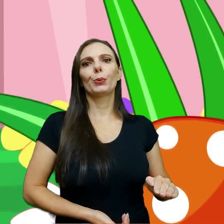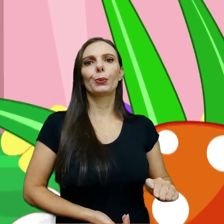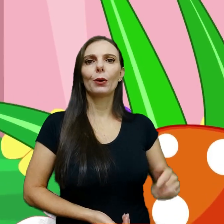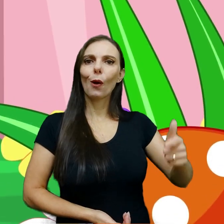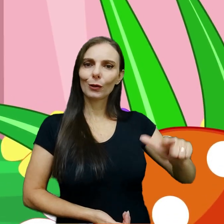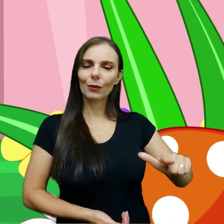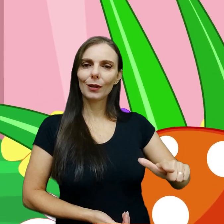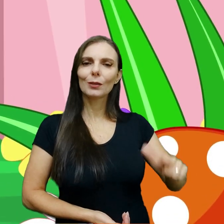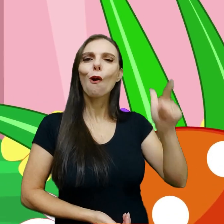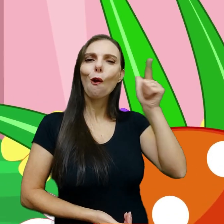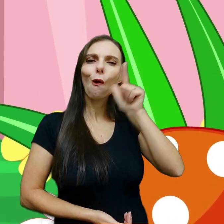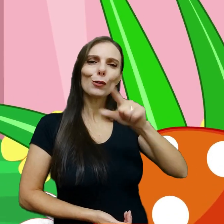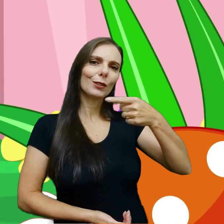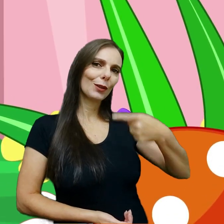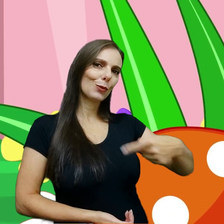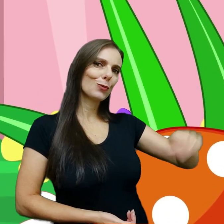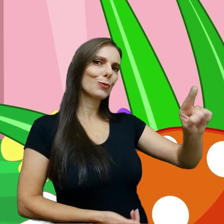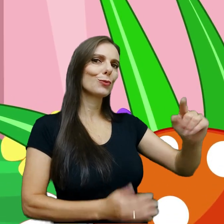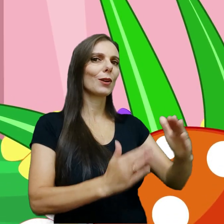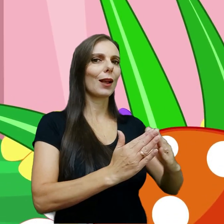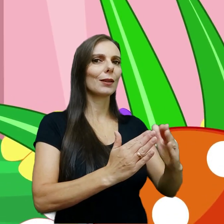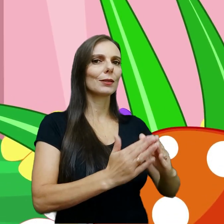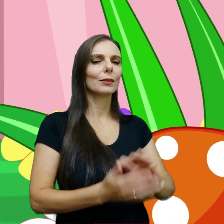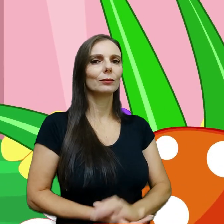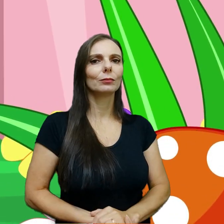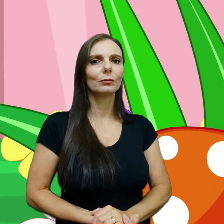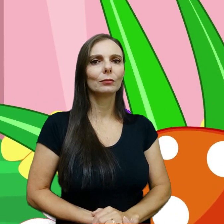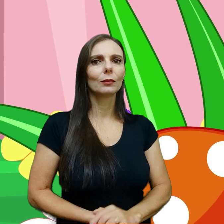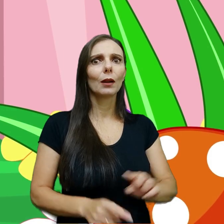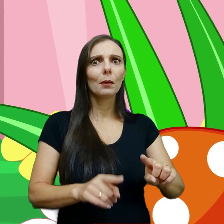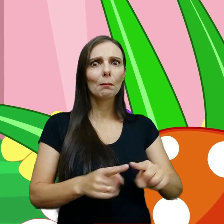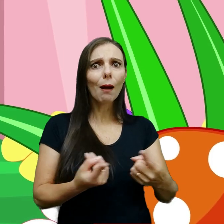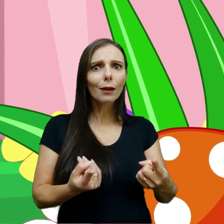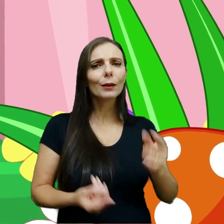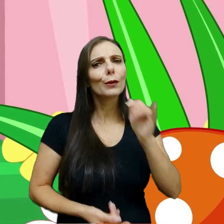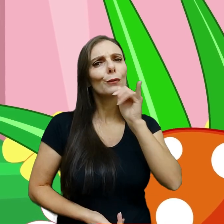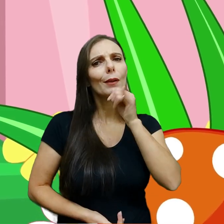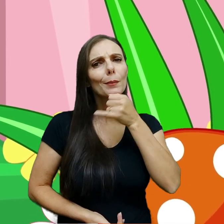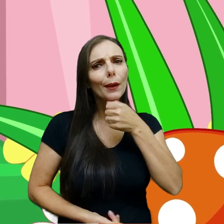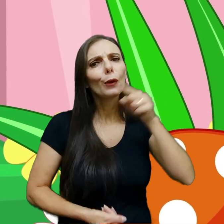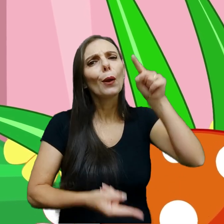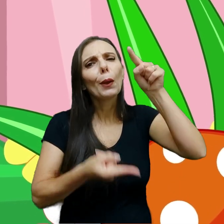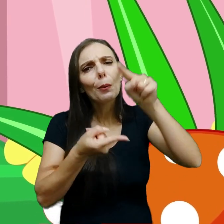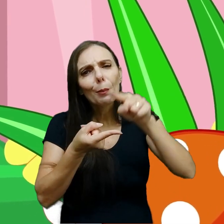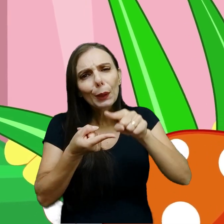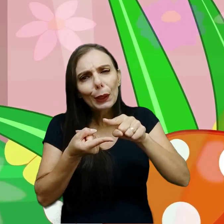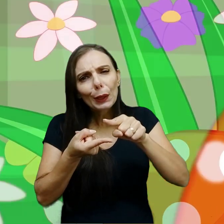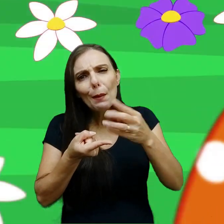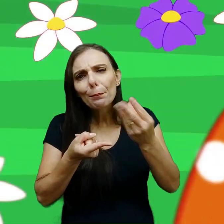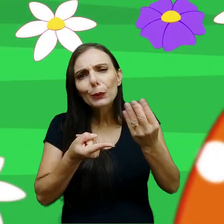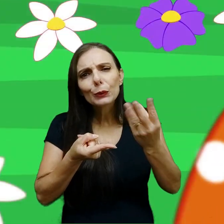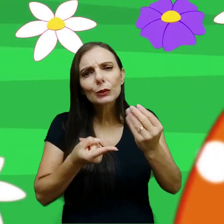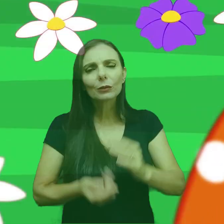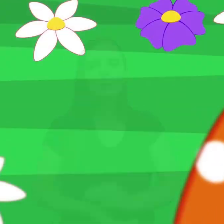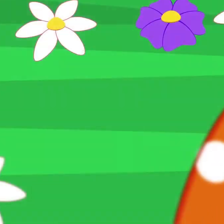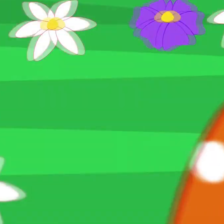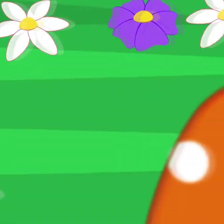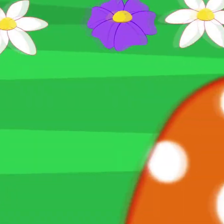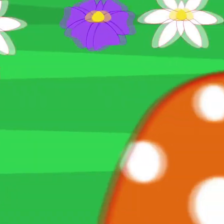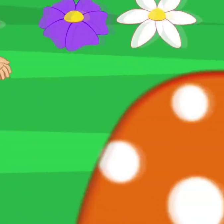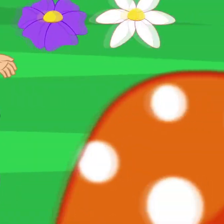encolher novamente e conseguiu sair da casa. Mas dessa vez, infelizmente, ela ficou muito